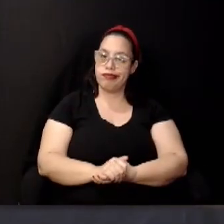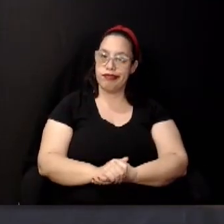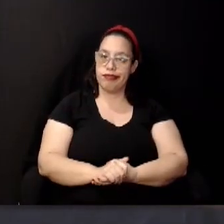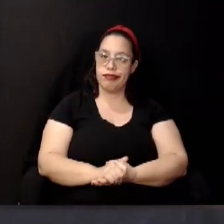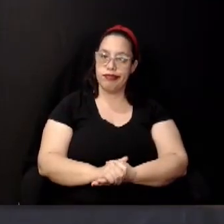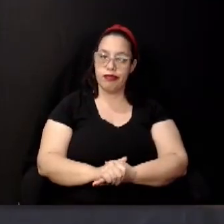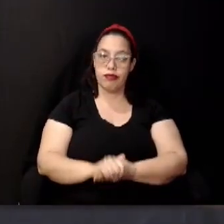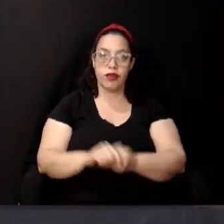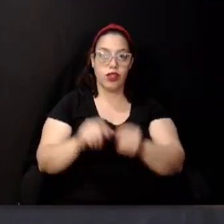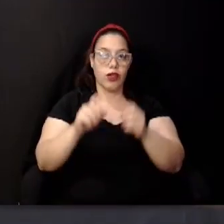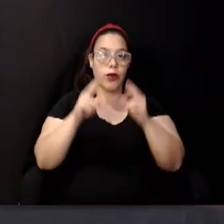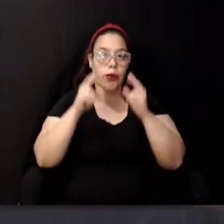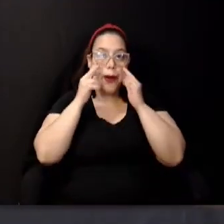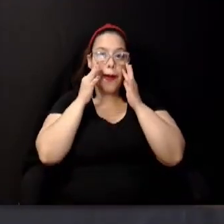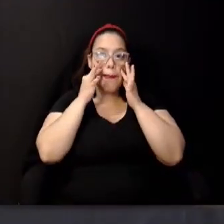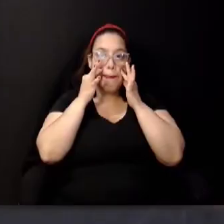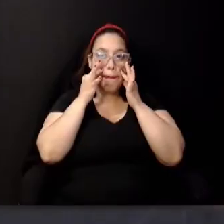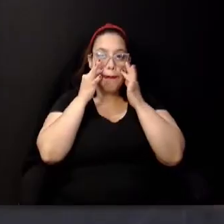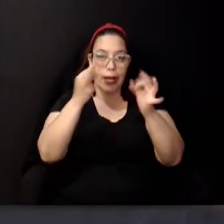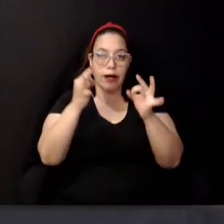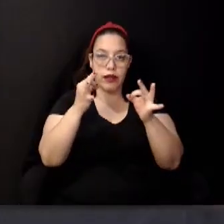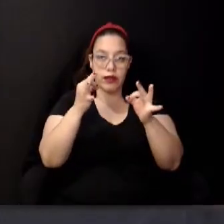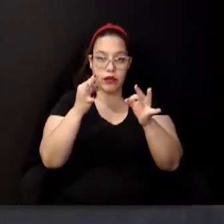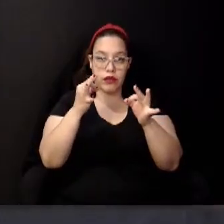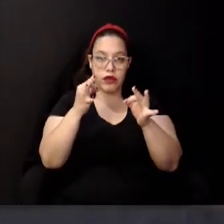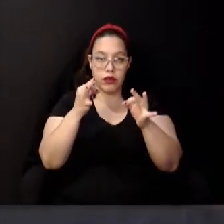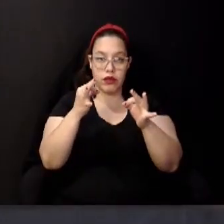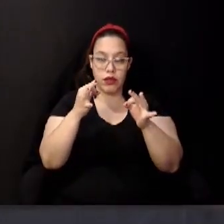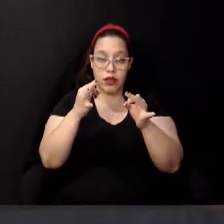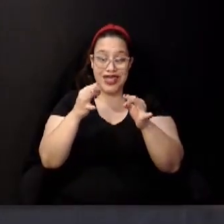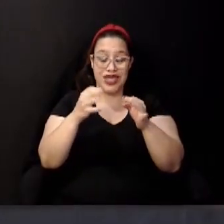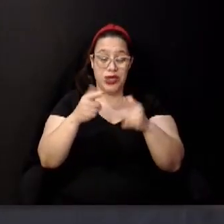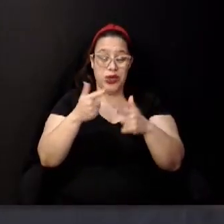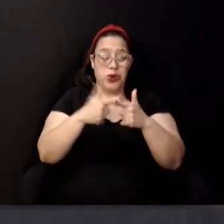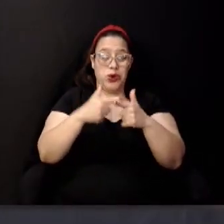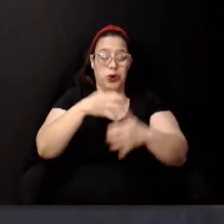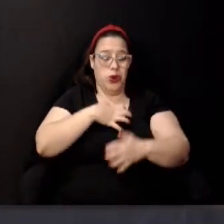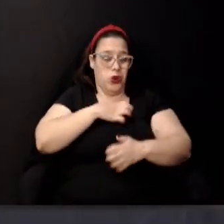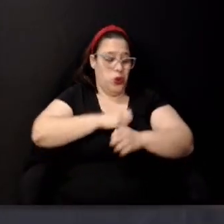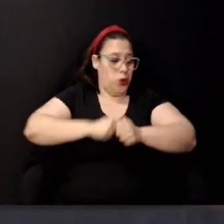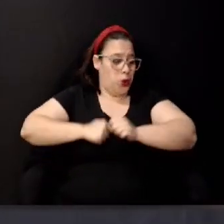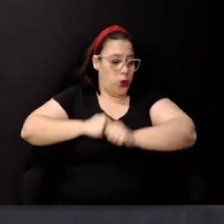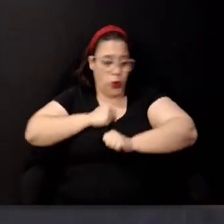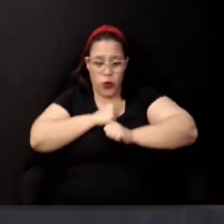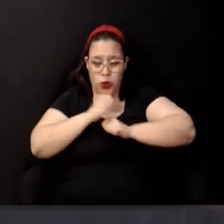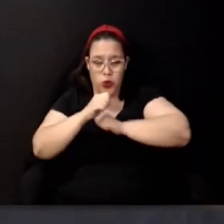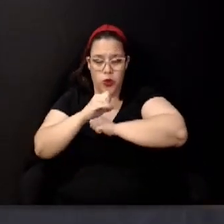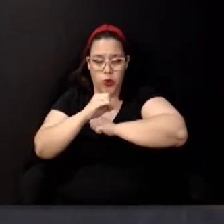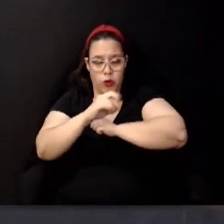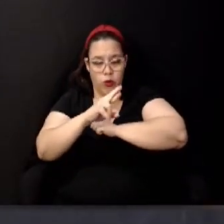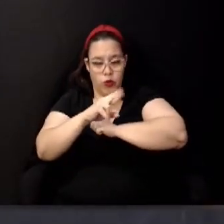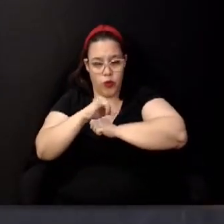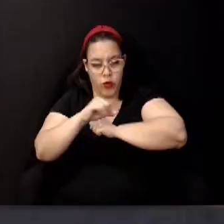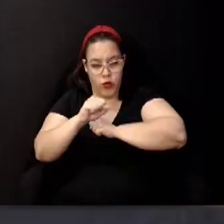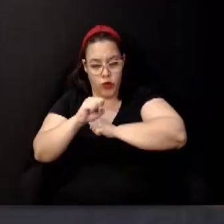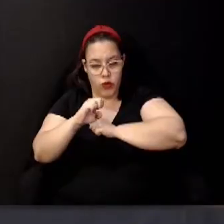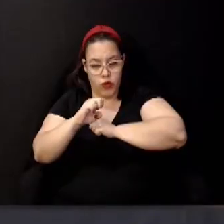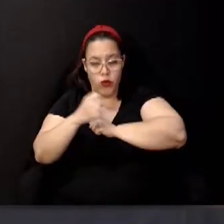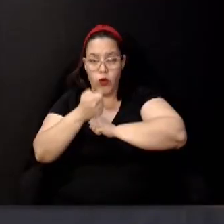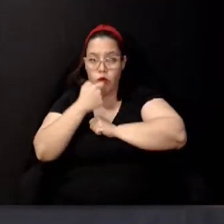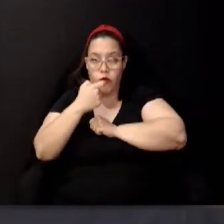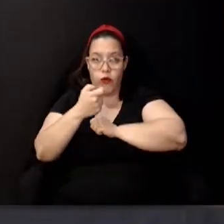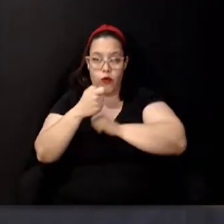Atenção para que ele não entre numa crise, para ver se a risperidona, aripiprazol ou qualquer